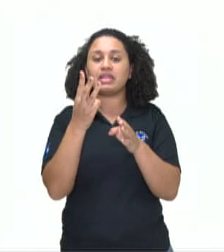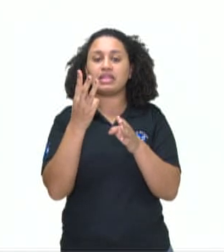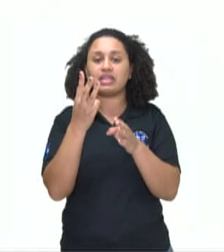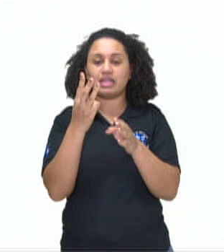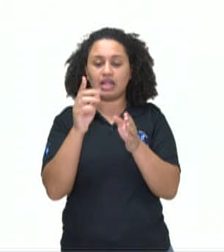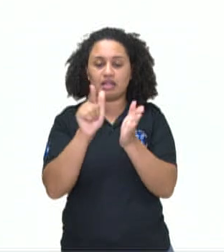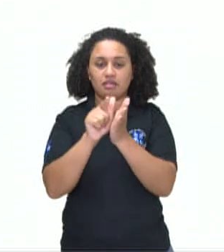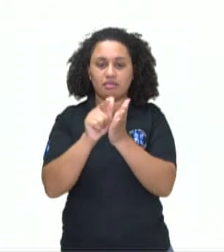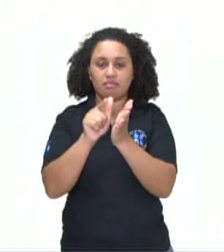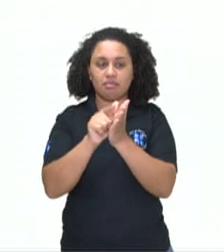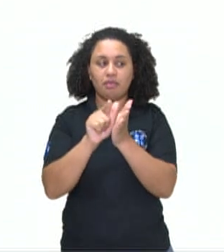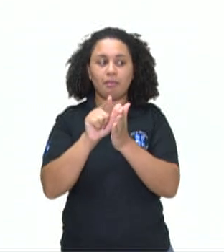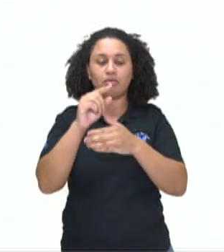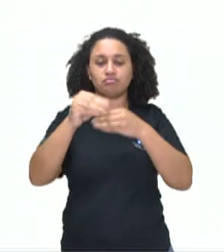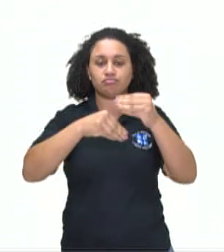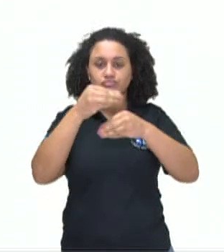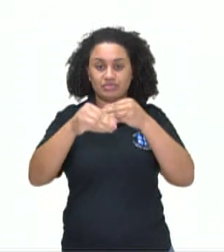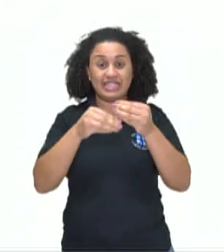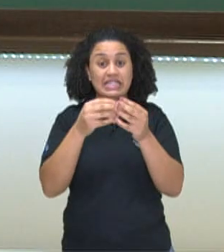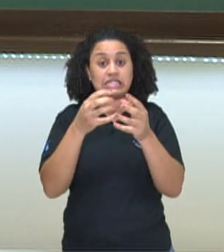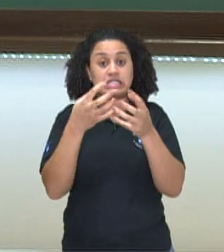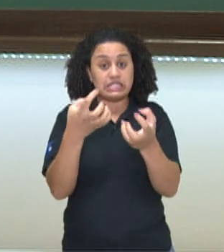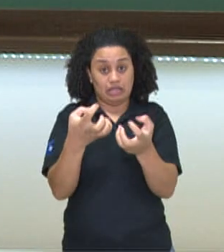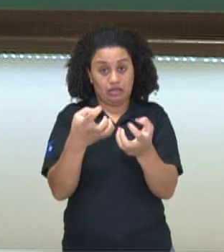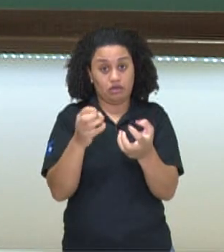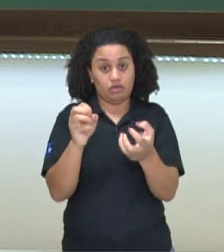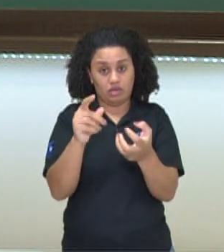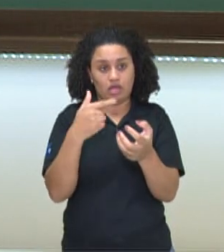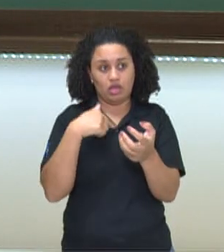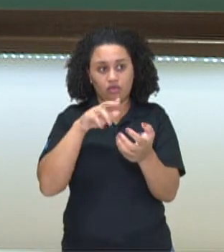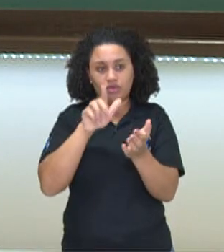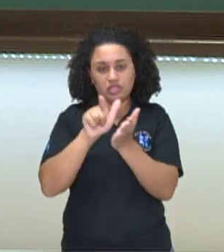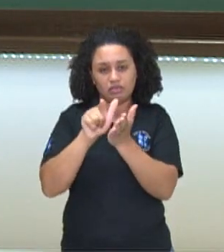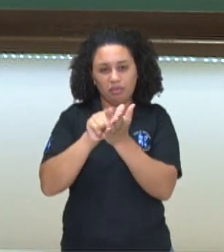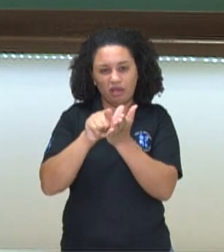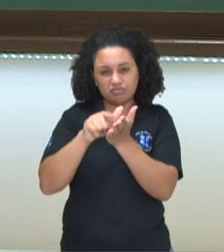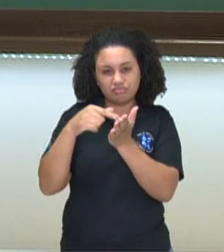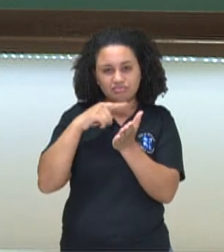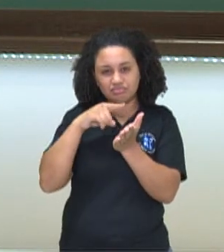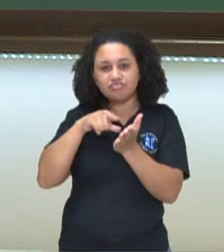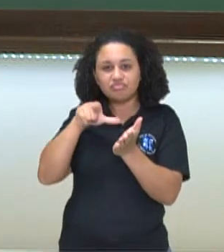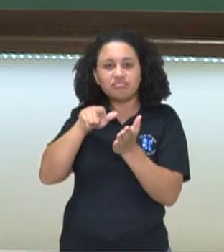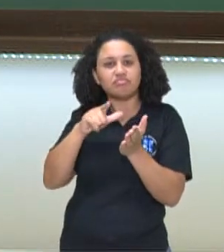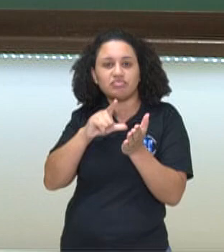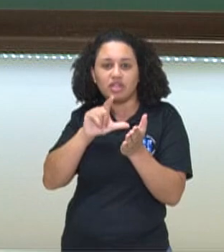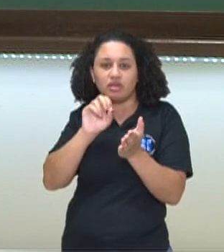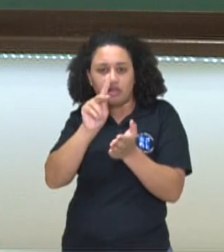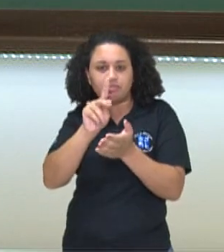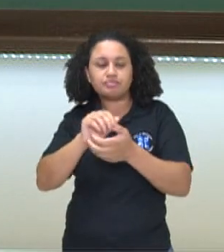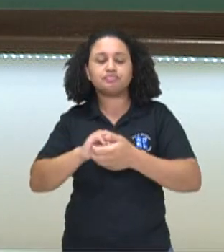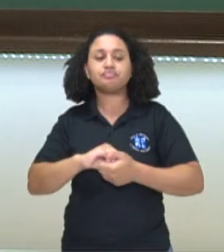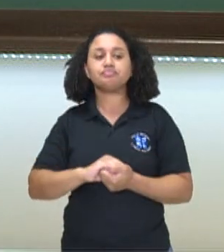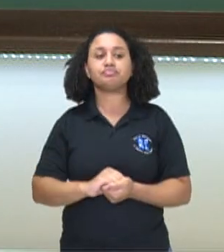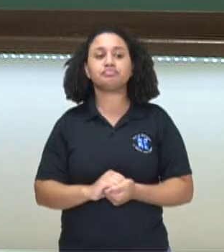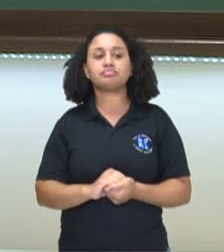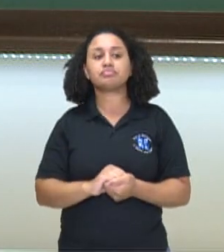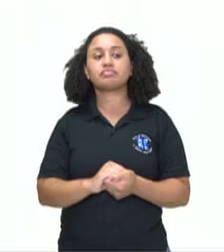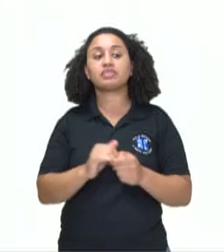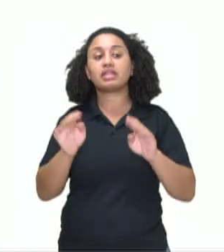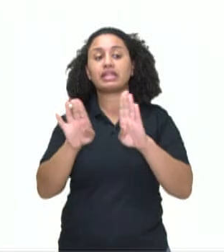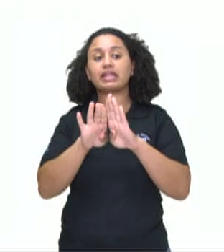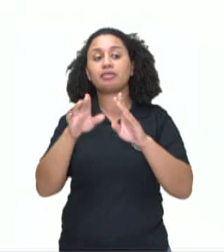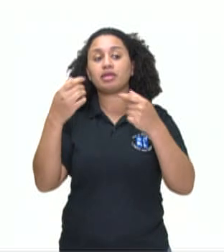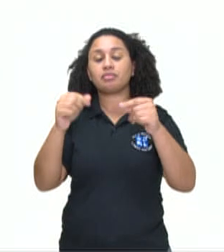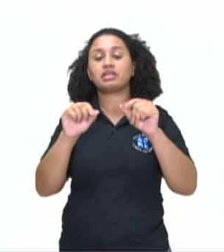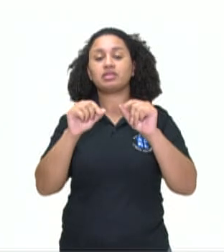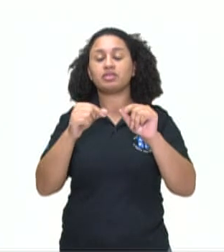higiênico e bem secos, tá? No caso aqui eu vou usar papel toalha, tá? E também você precisa de